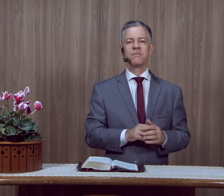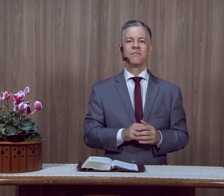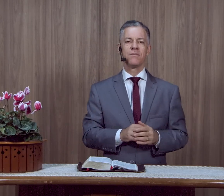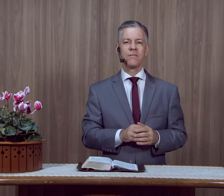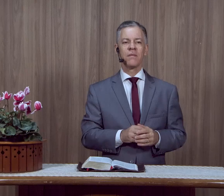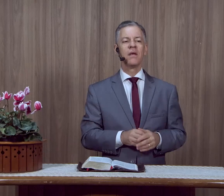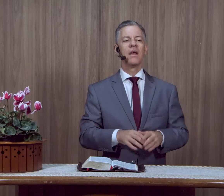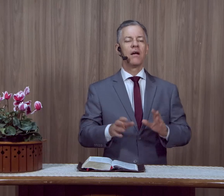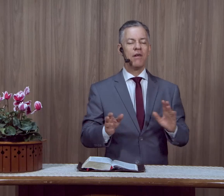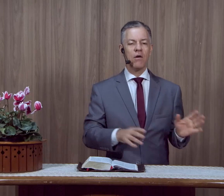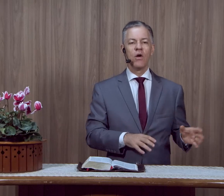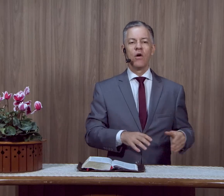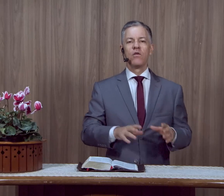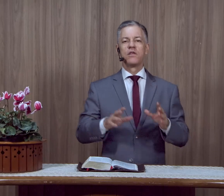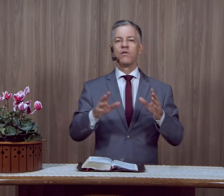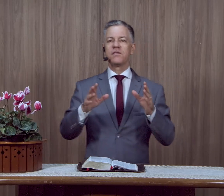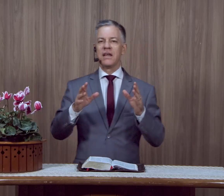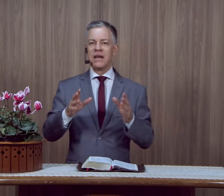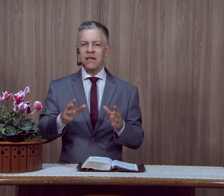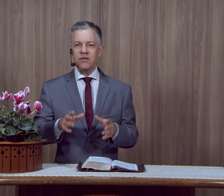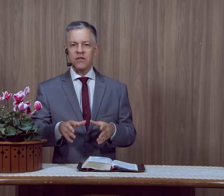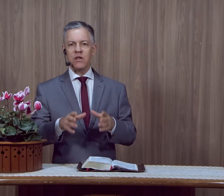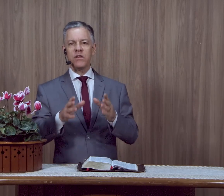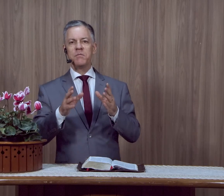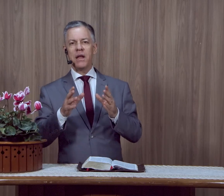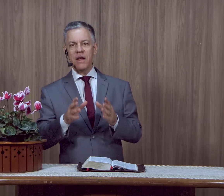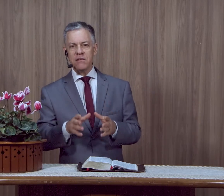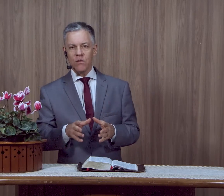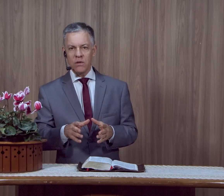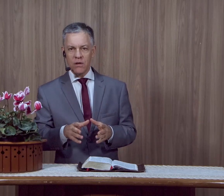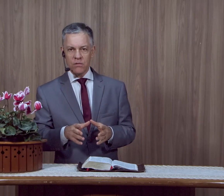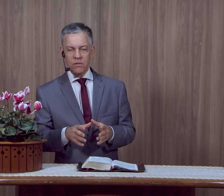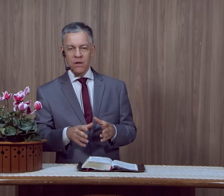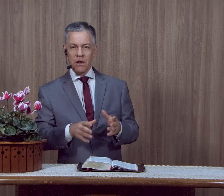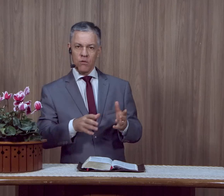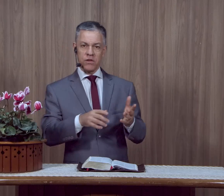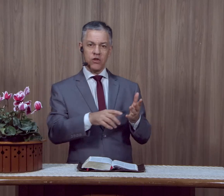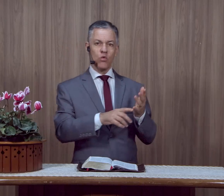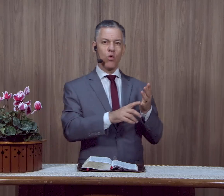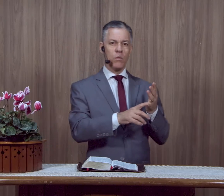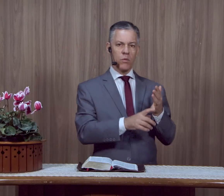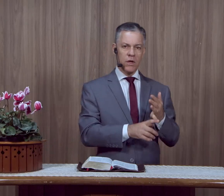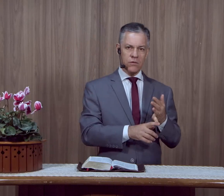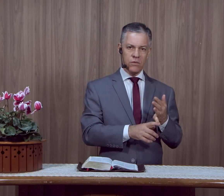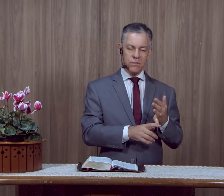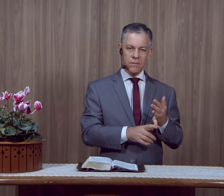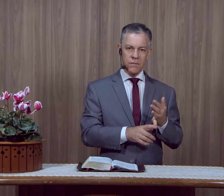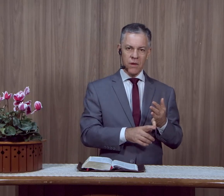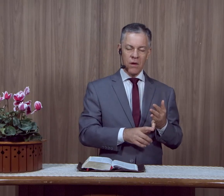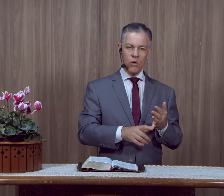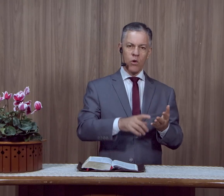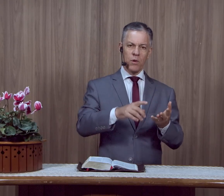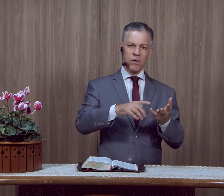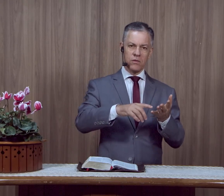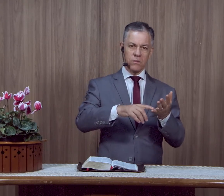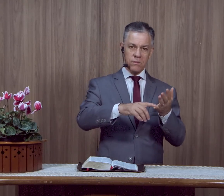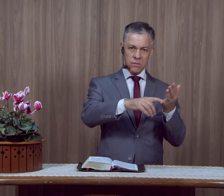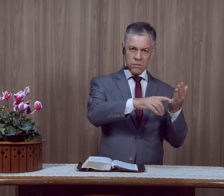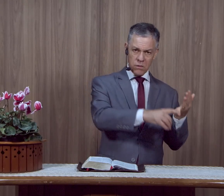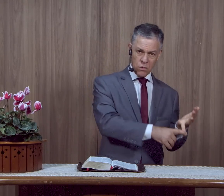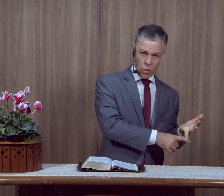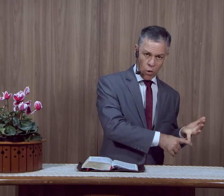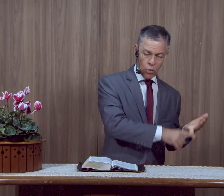você. Se você, antes de ter uma experiência com Deus, você tinha um compromisso,